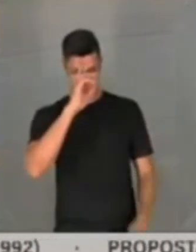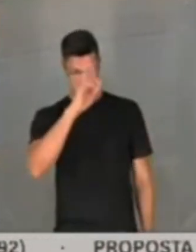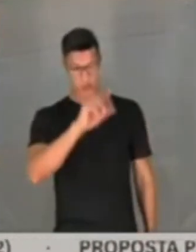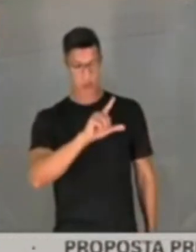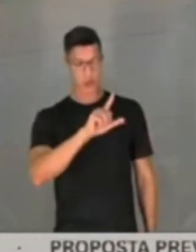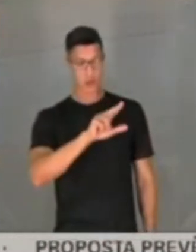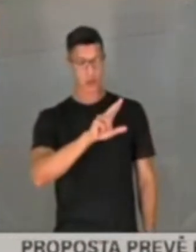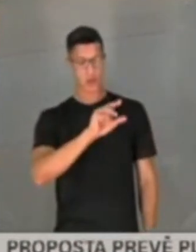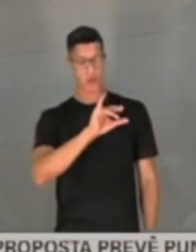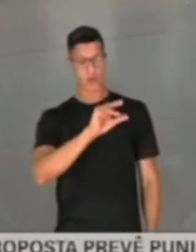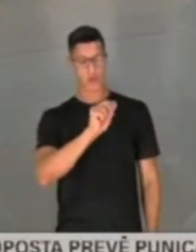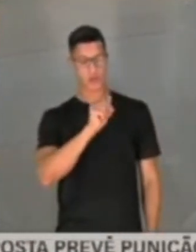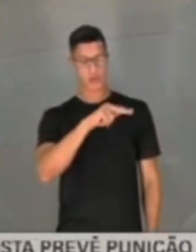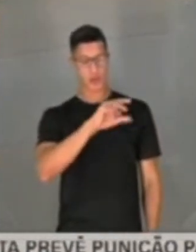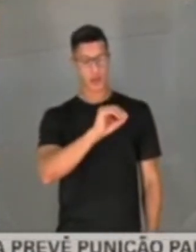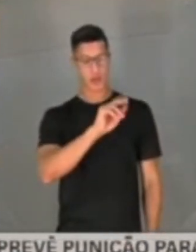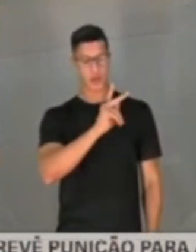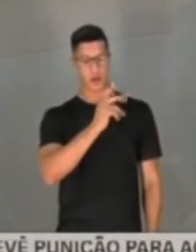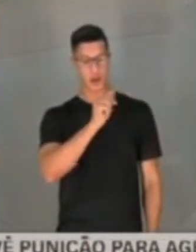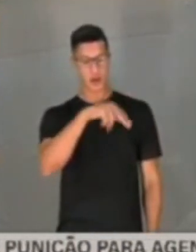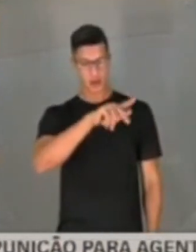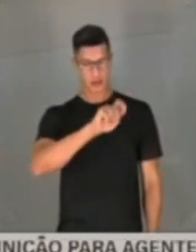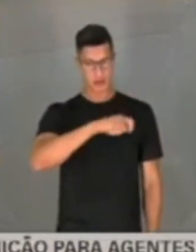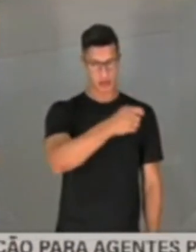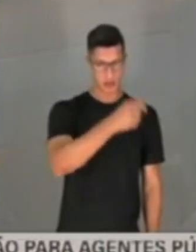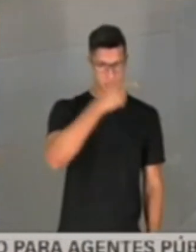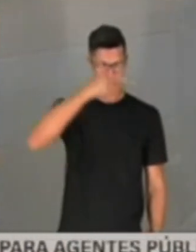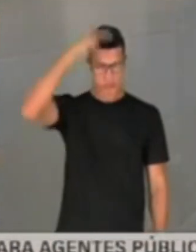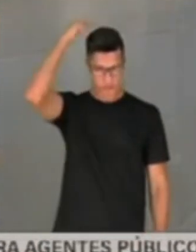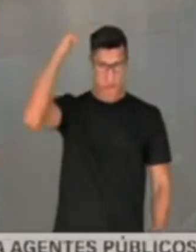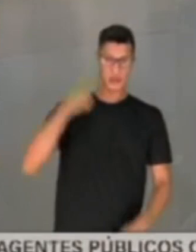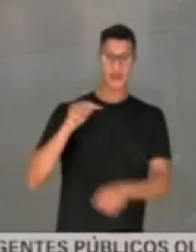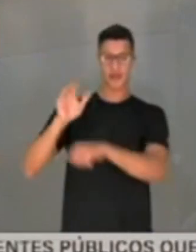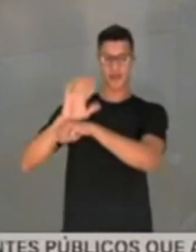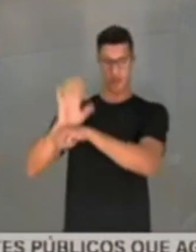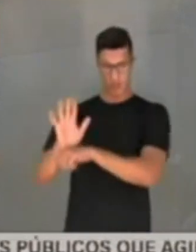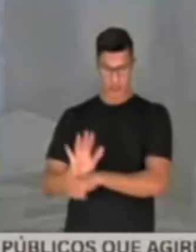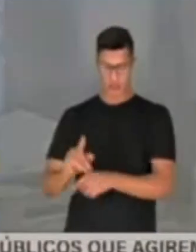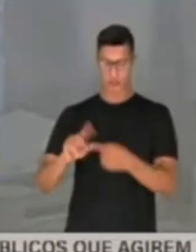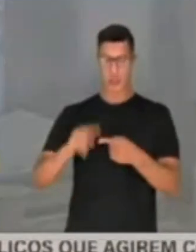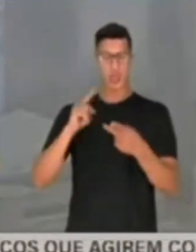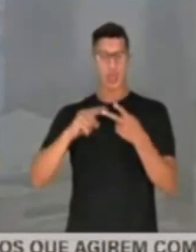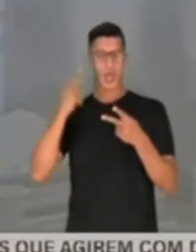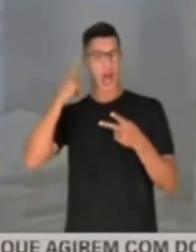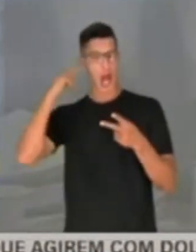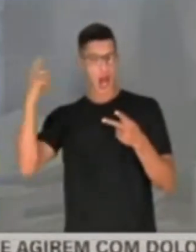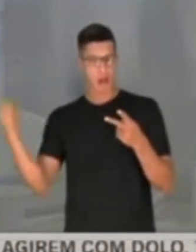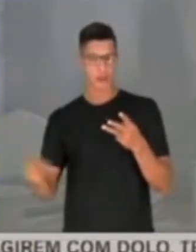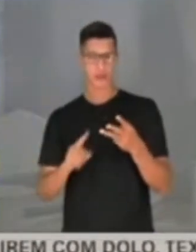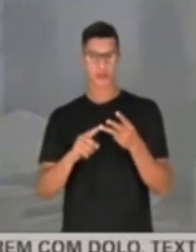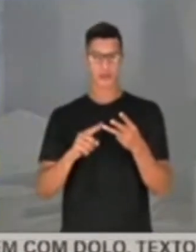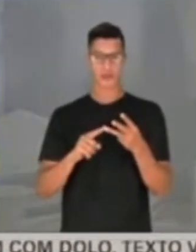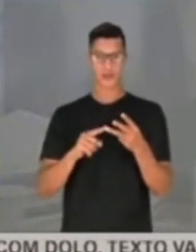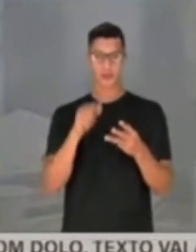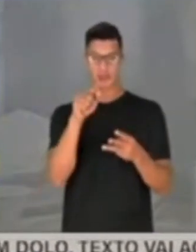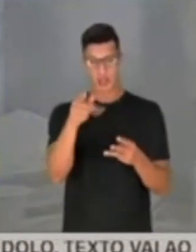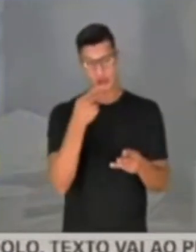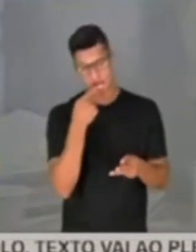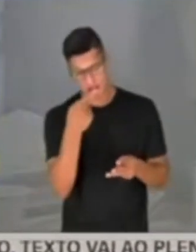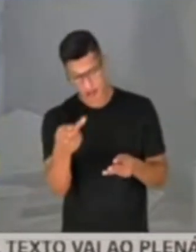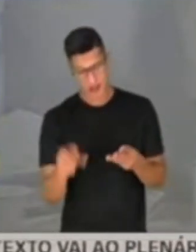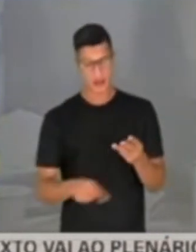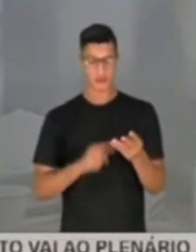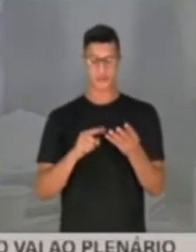senhor Luciano Hang. Temos vídeos, temos áudios, temos ele